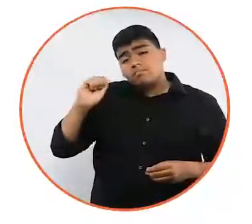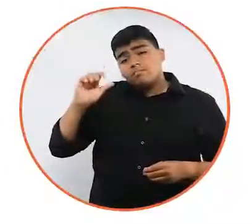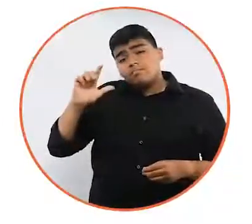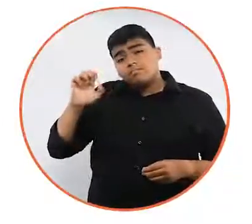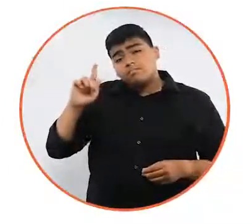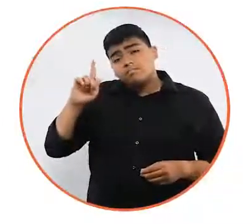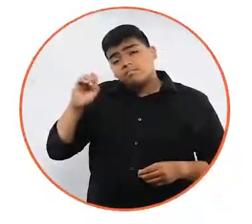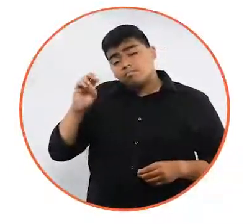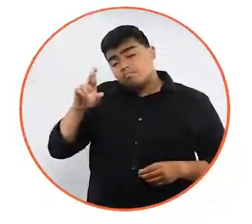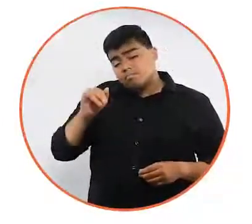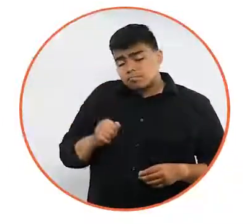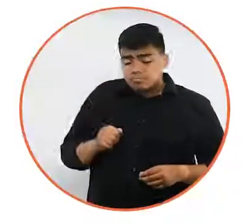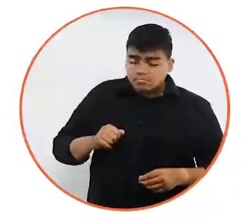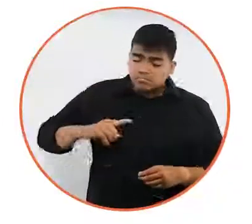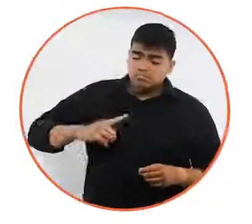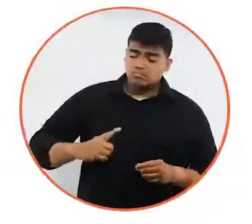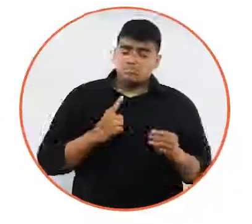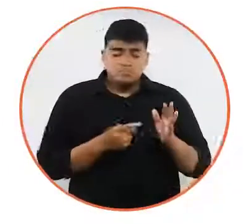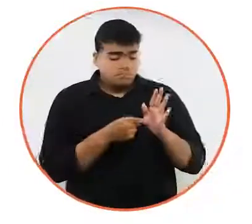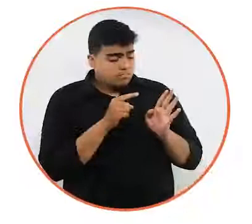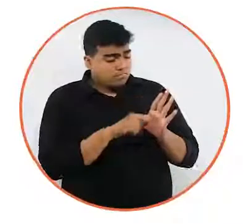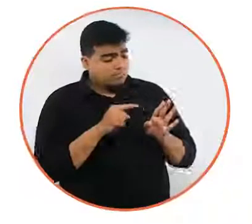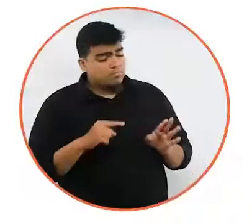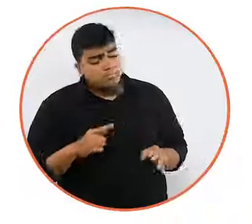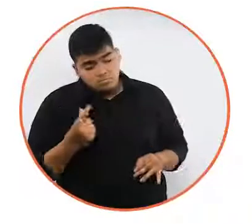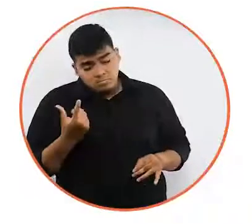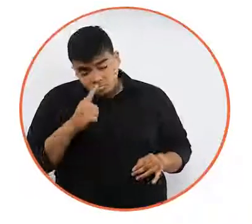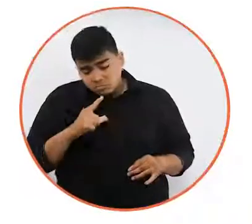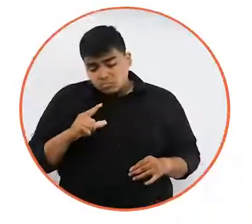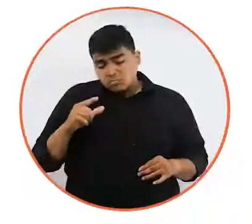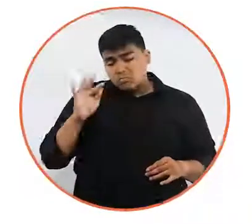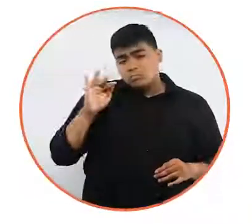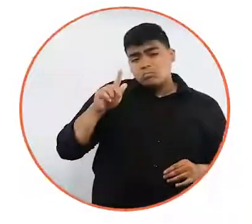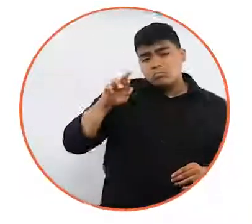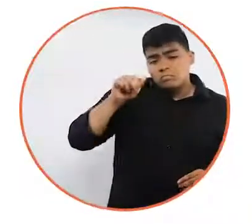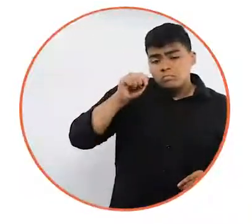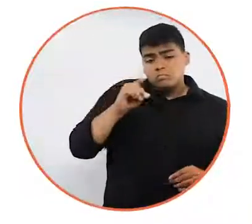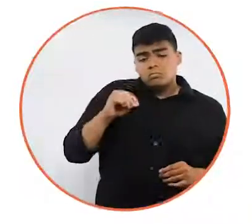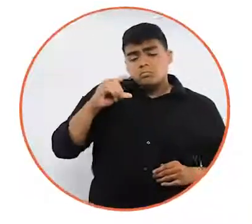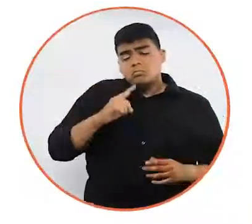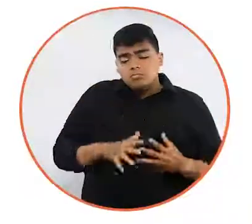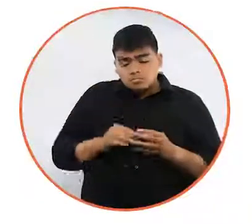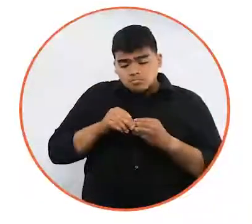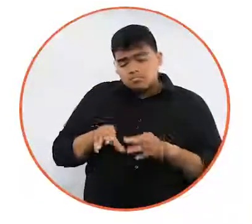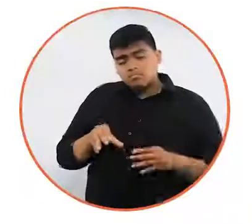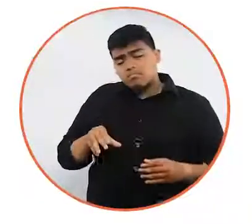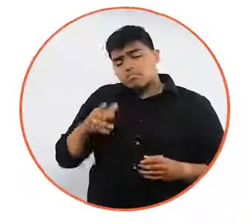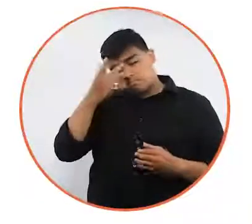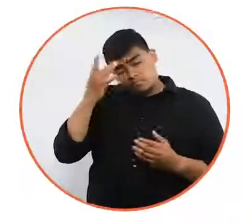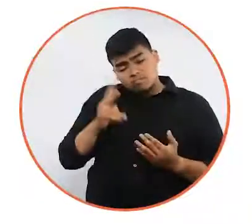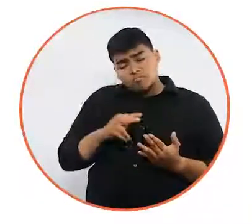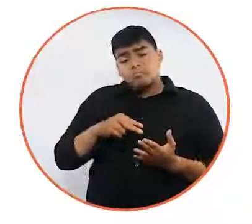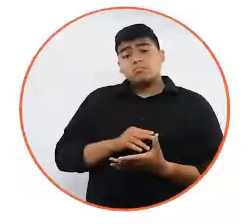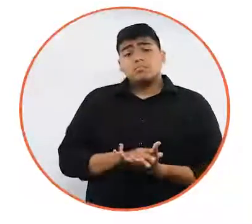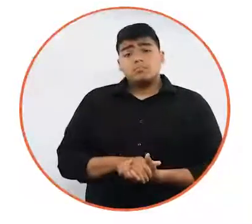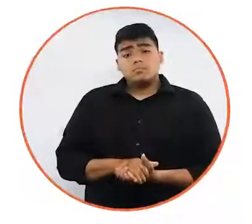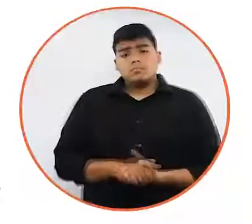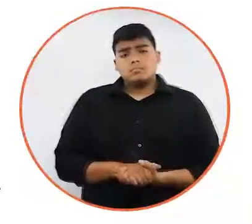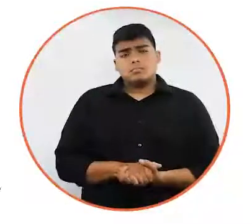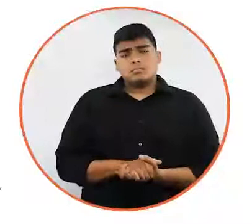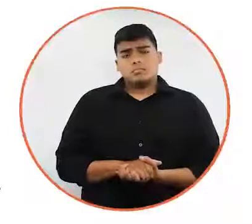ditadura, através de alegorias, de metáforas, desse sentido figurado, para poder gerar o impacto no leitor.